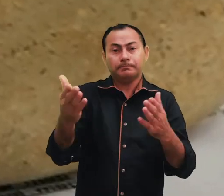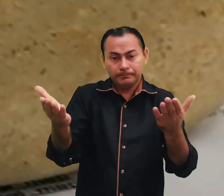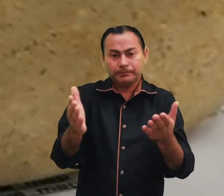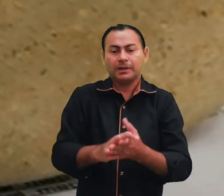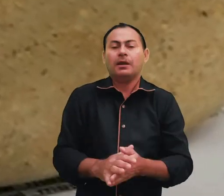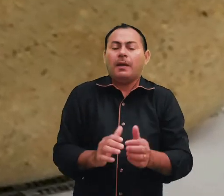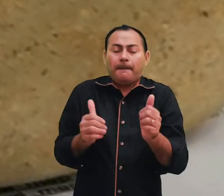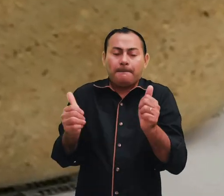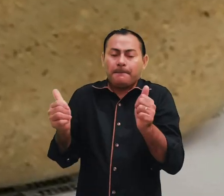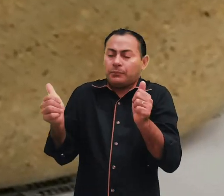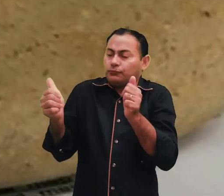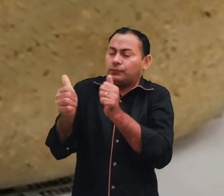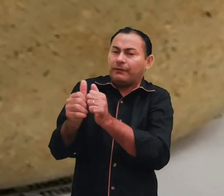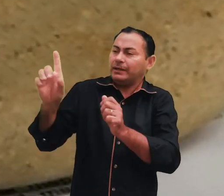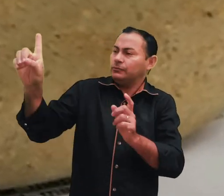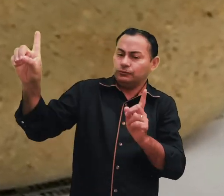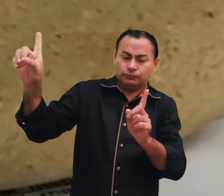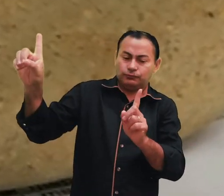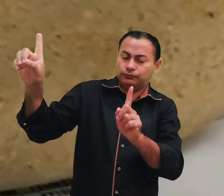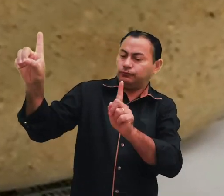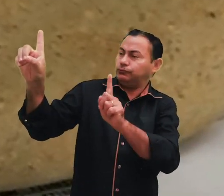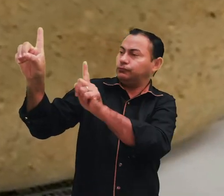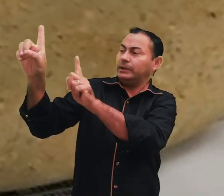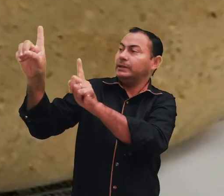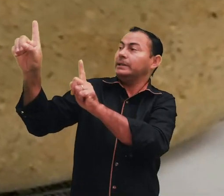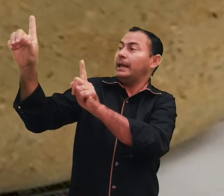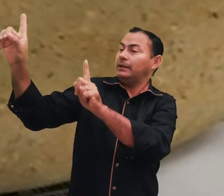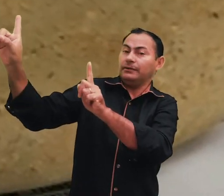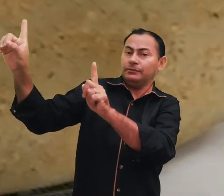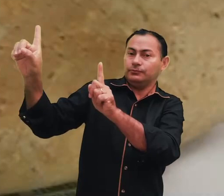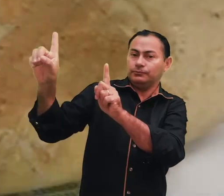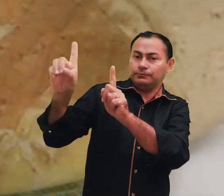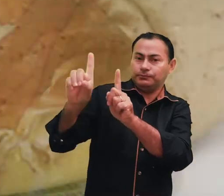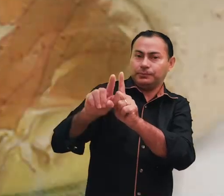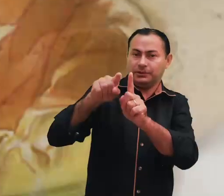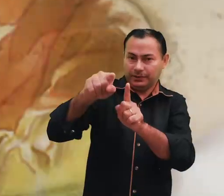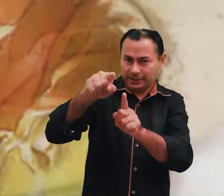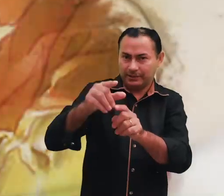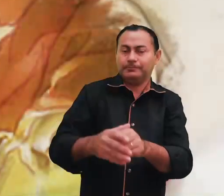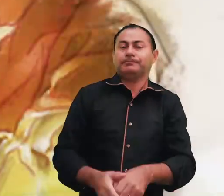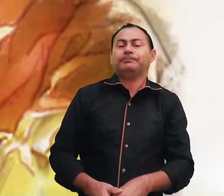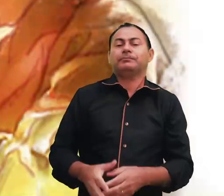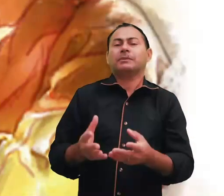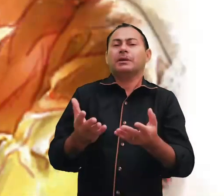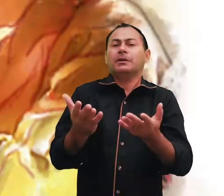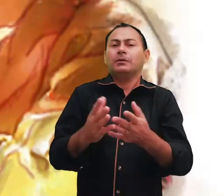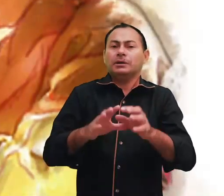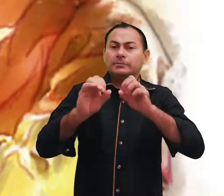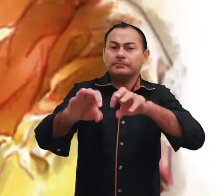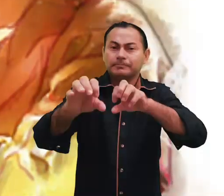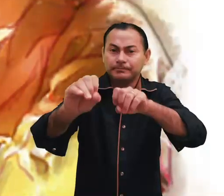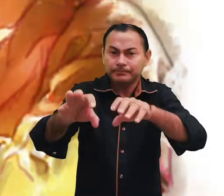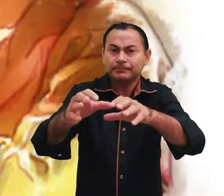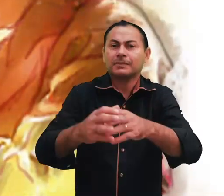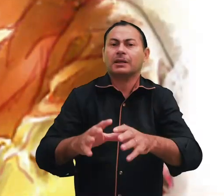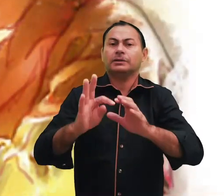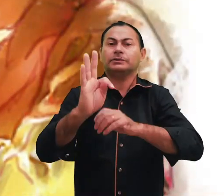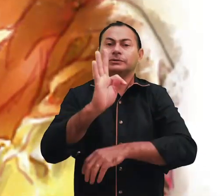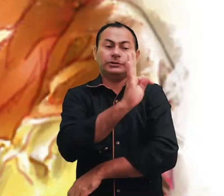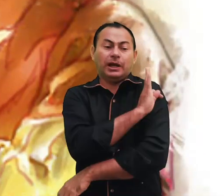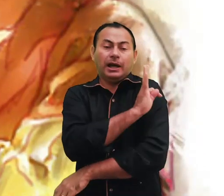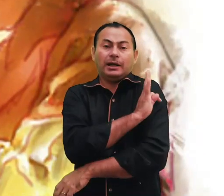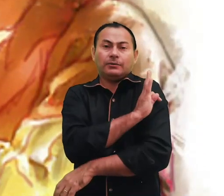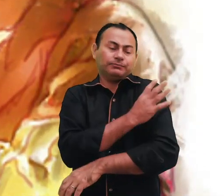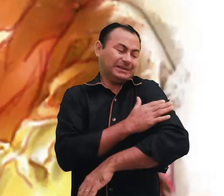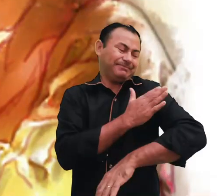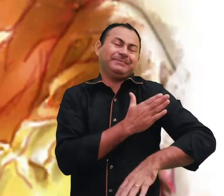então, aproxime-se de Deus e Ele se aproximará de você. Com este ensinamento, Tiago está mais